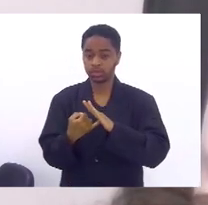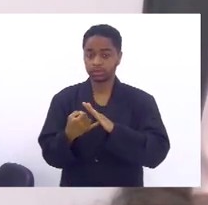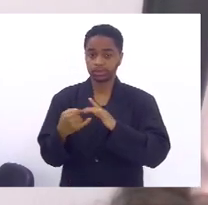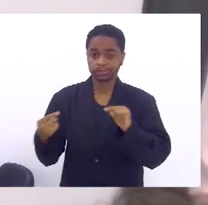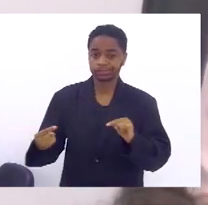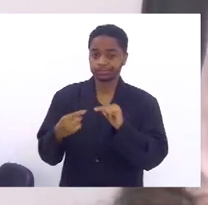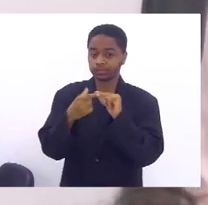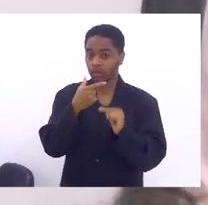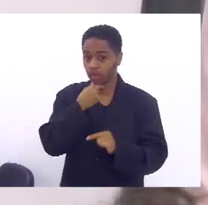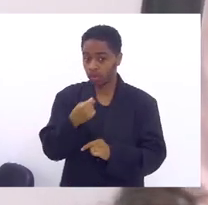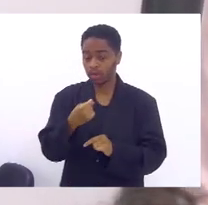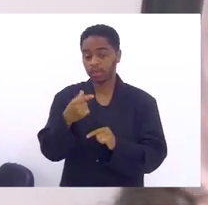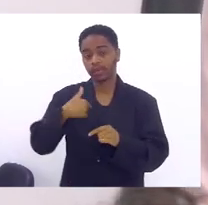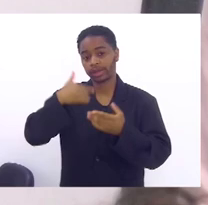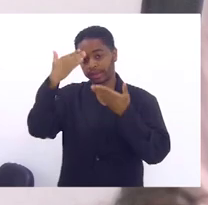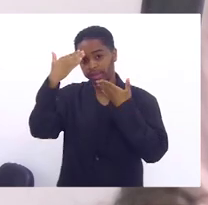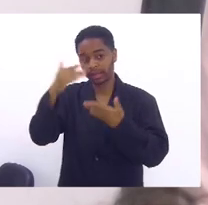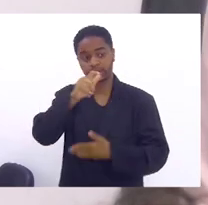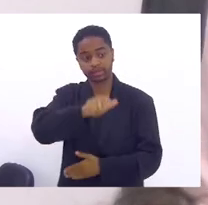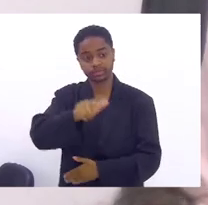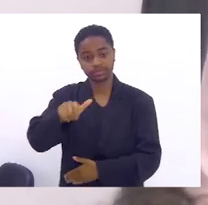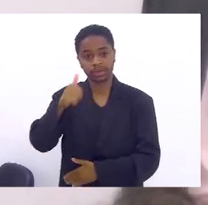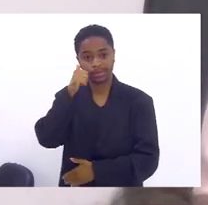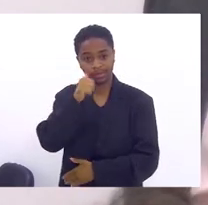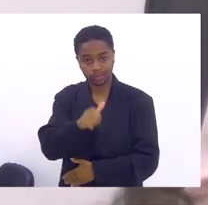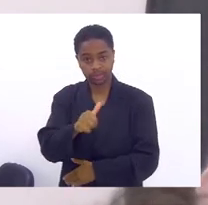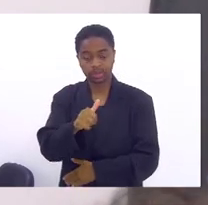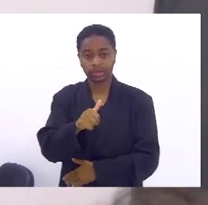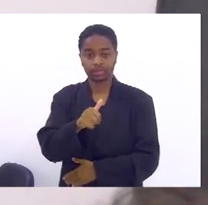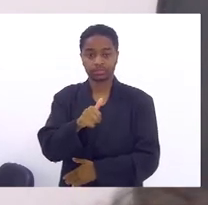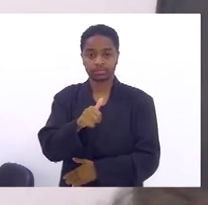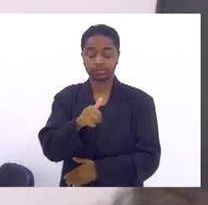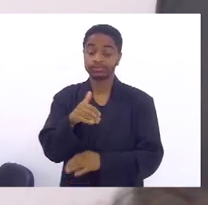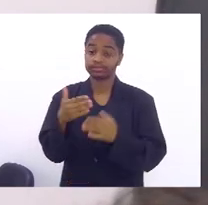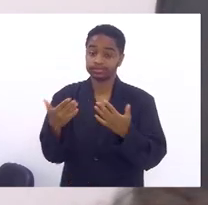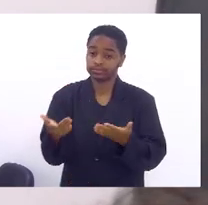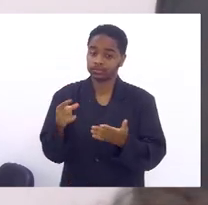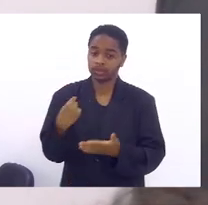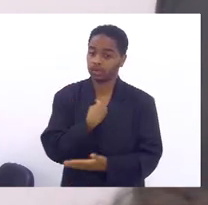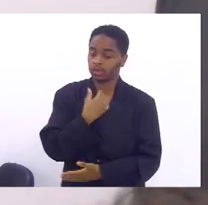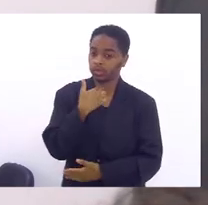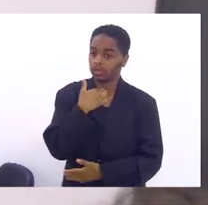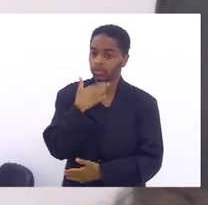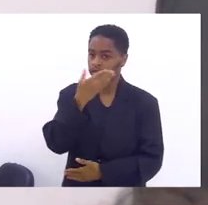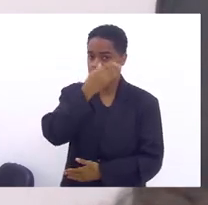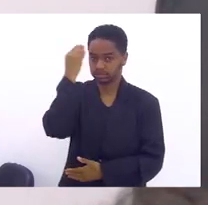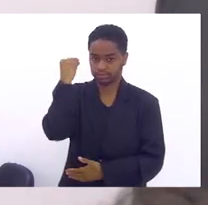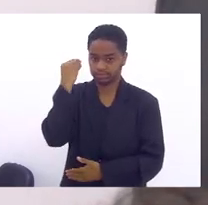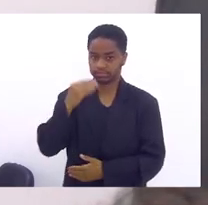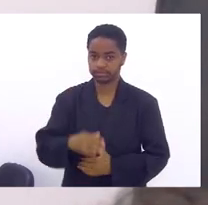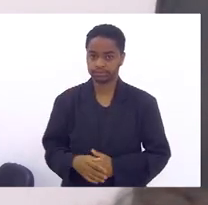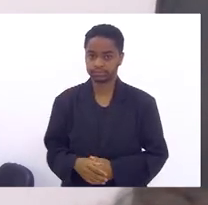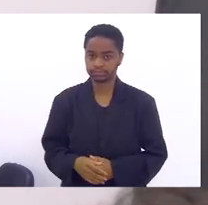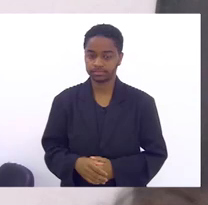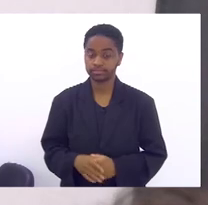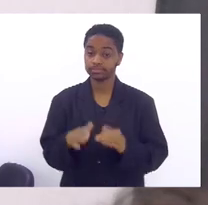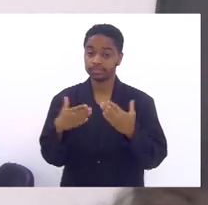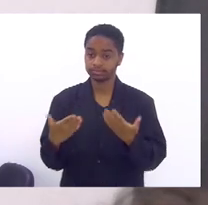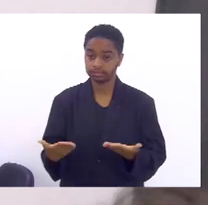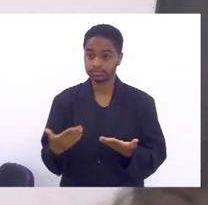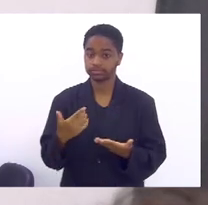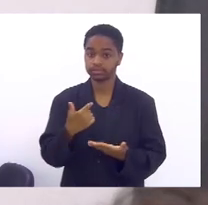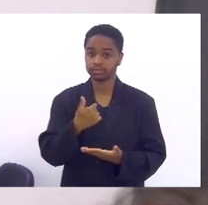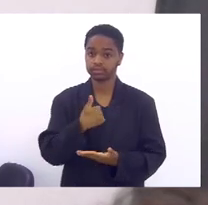essas mulheres né Essa nossa raiz essa nossa origem e a gente nunca pode esquecer delas e então eu venho aqui